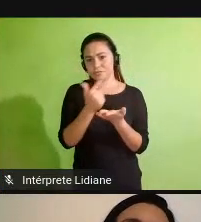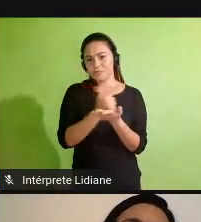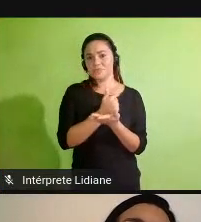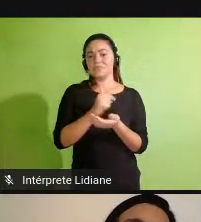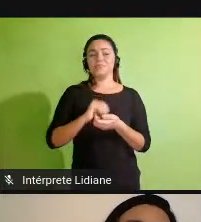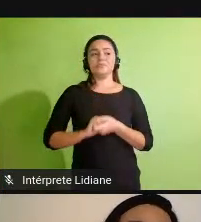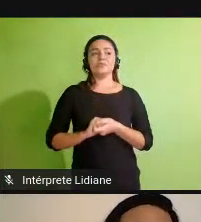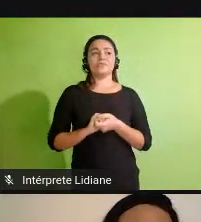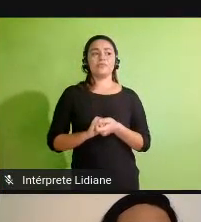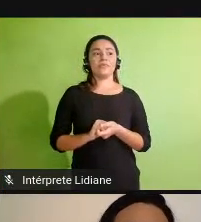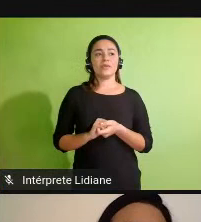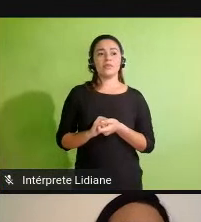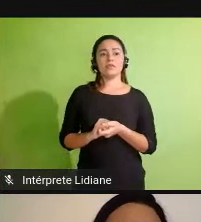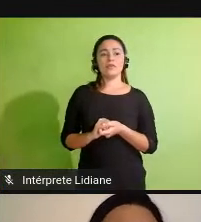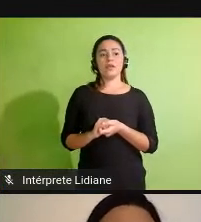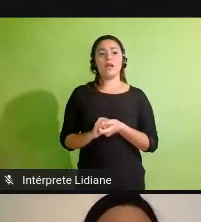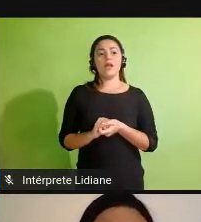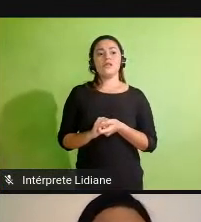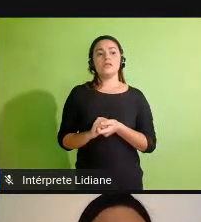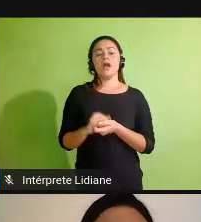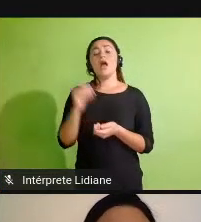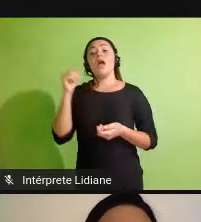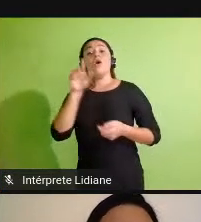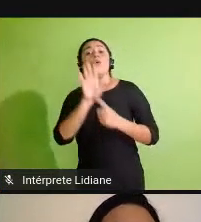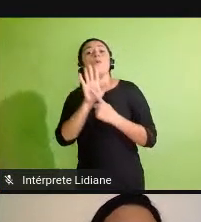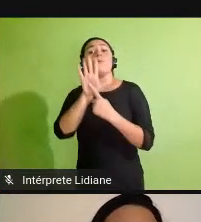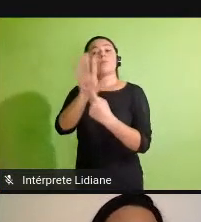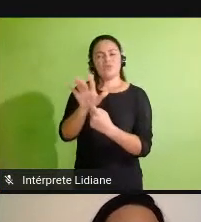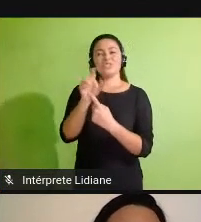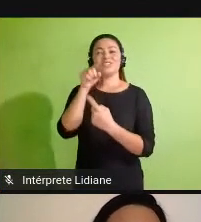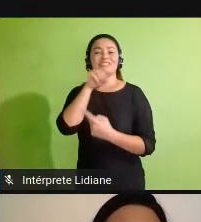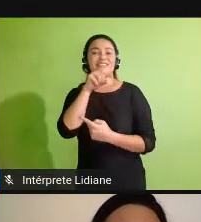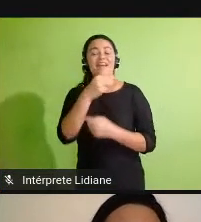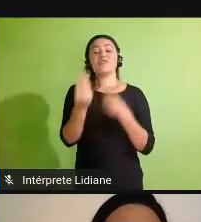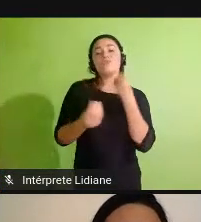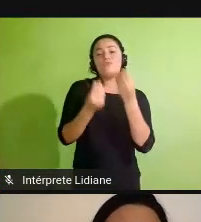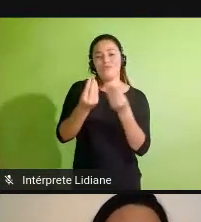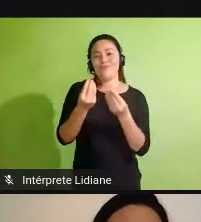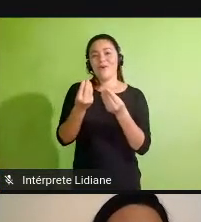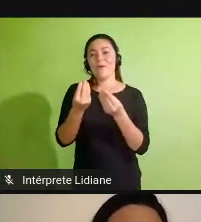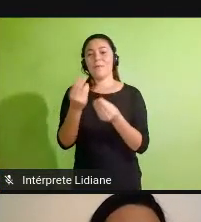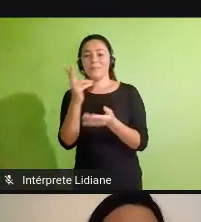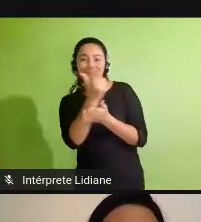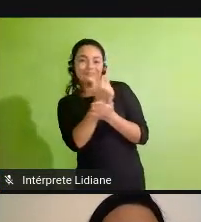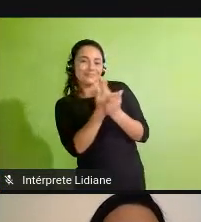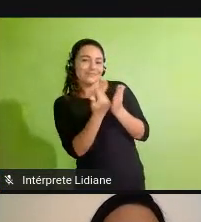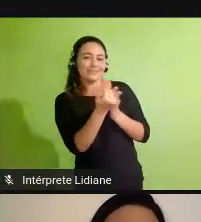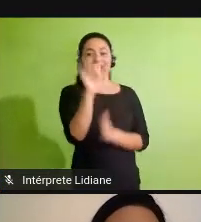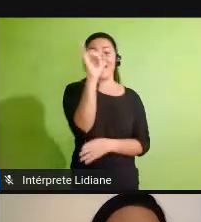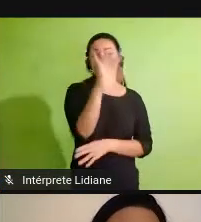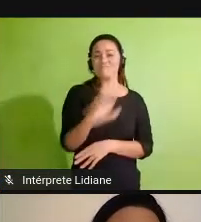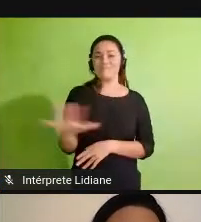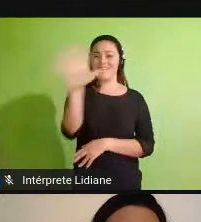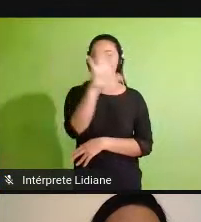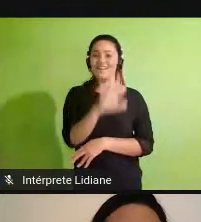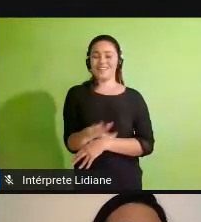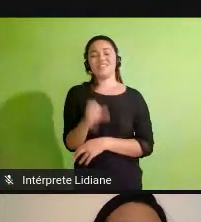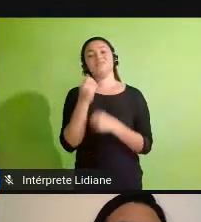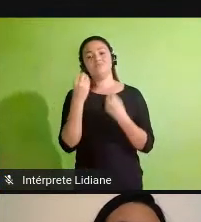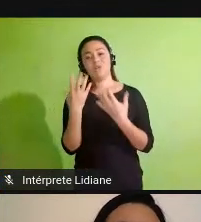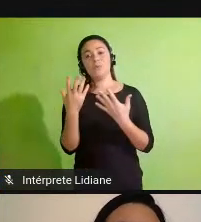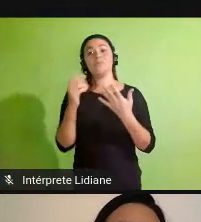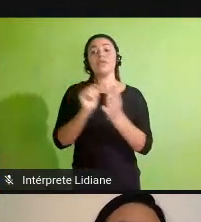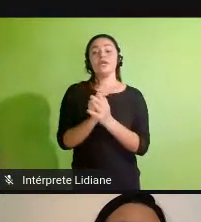e foi de autoria de um jornalista do coletivo que fizemos parceria para a produção do documentário, o coletivo Sala de